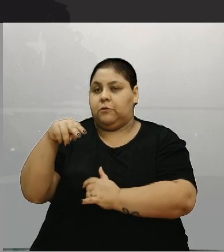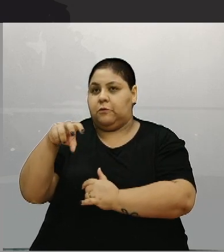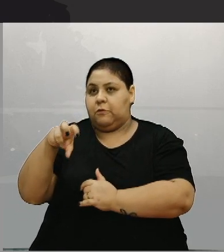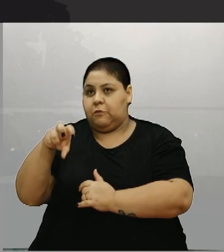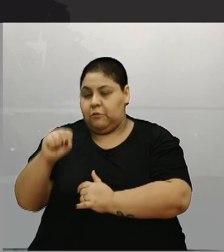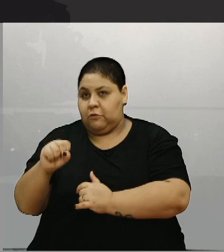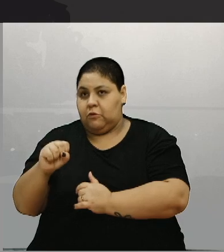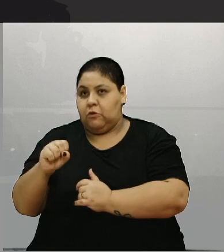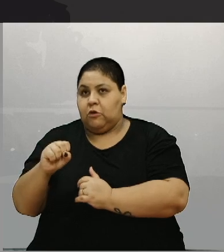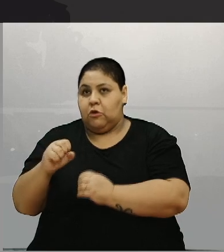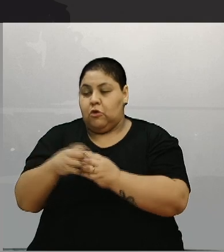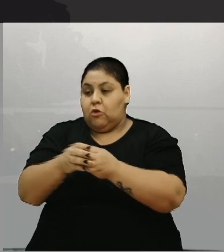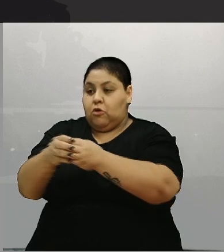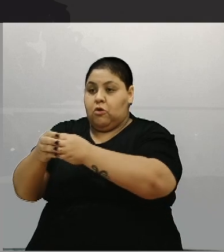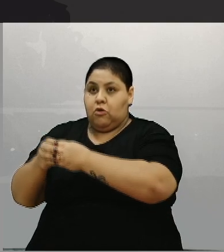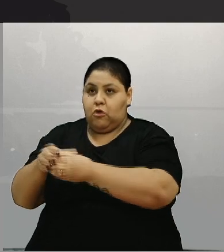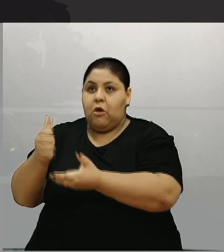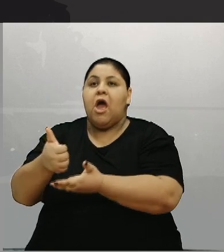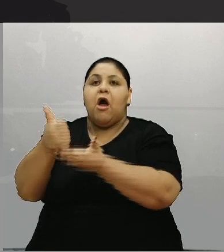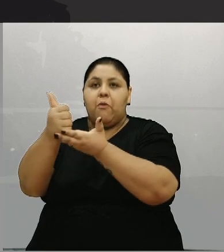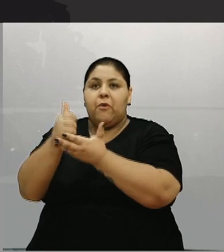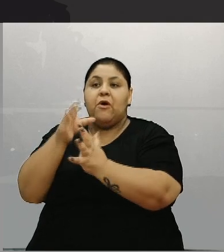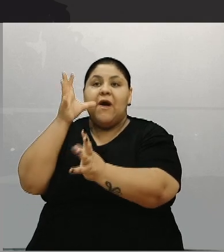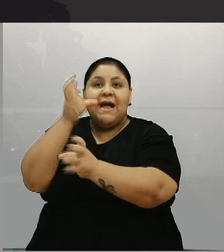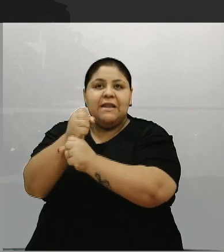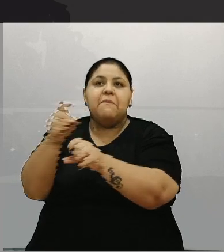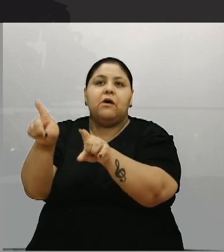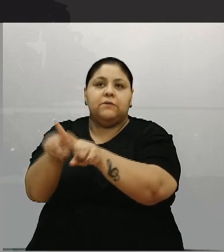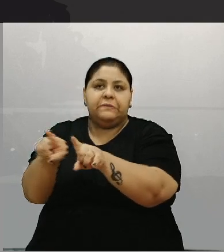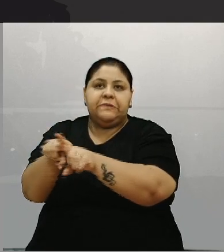do evento era o apoio à causa animal.